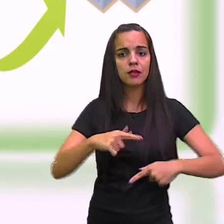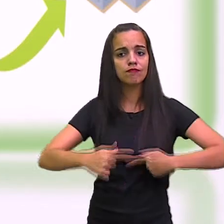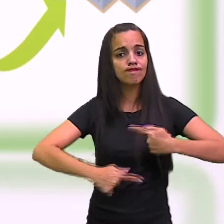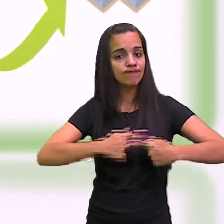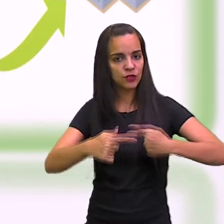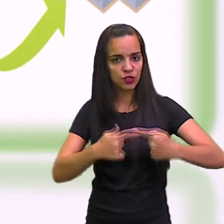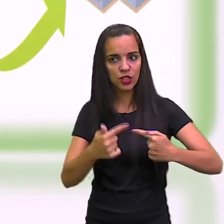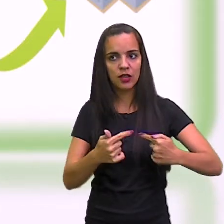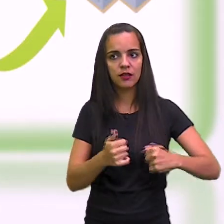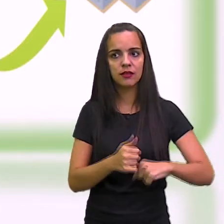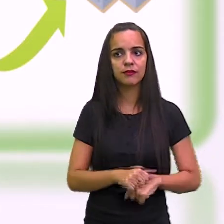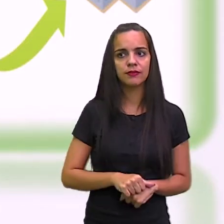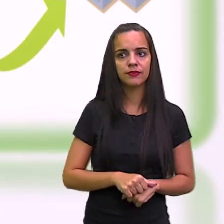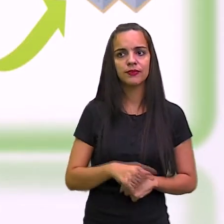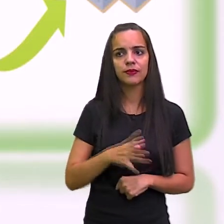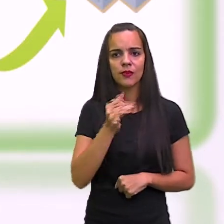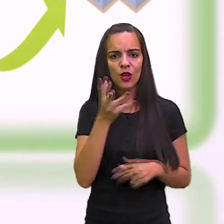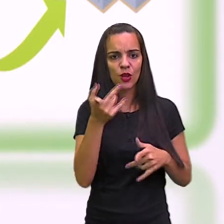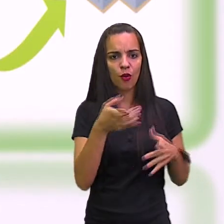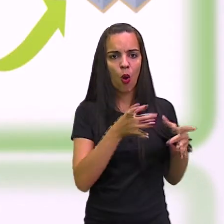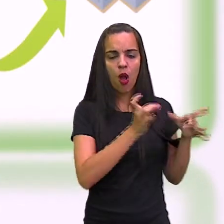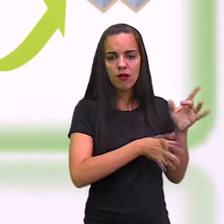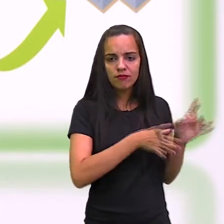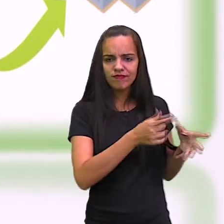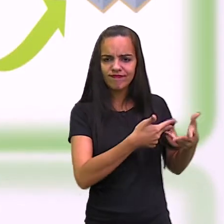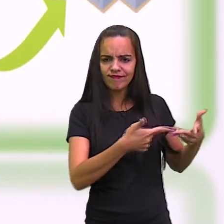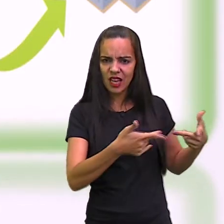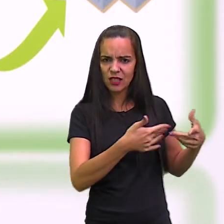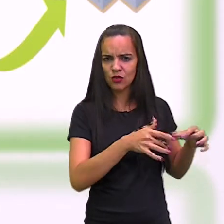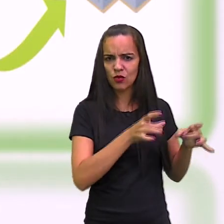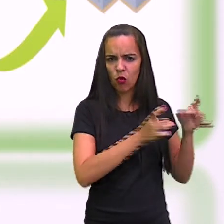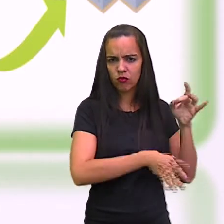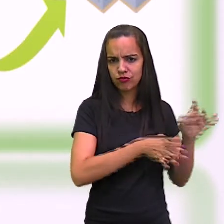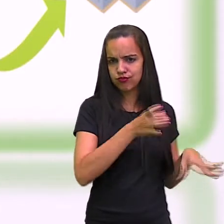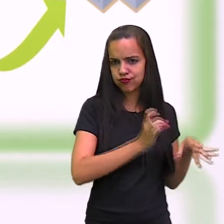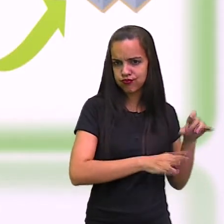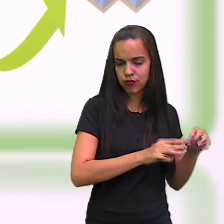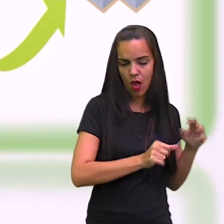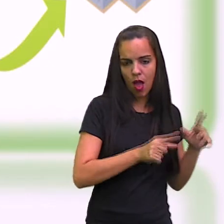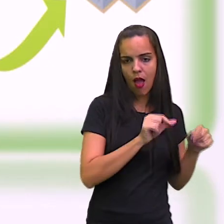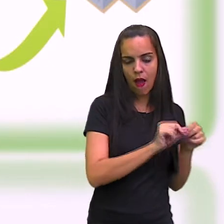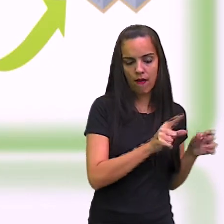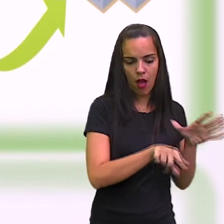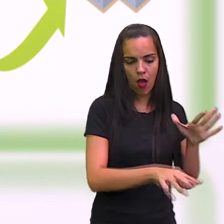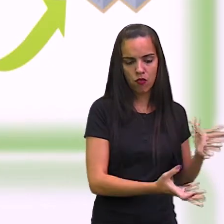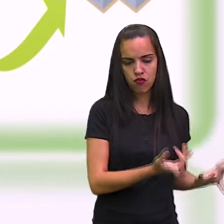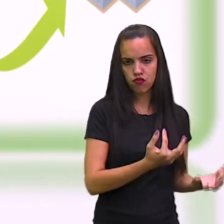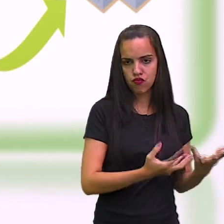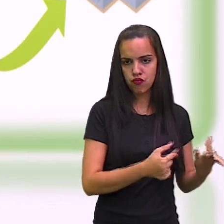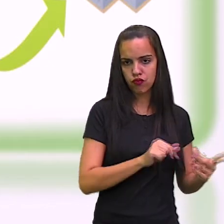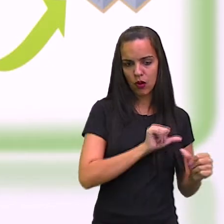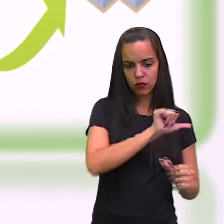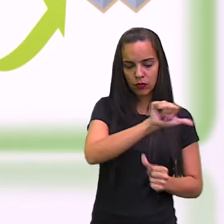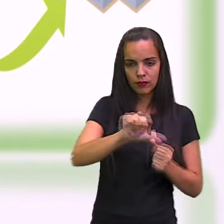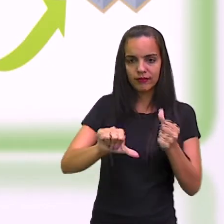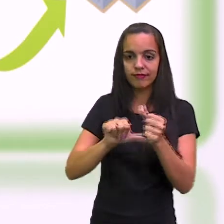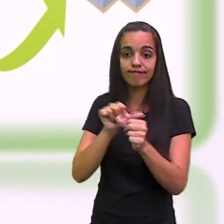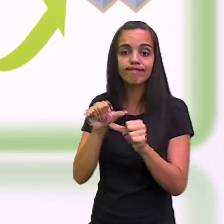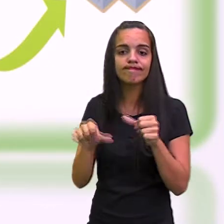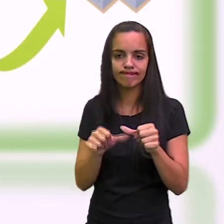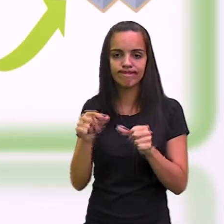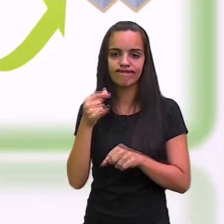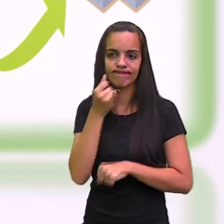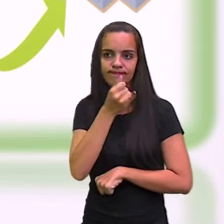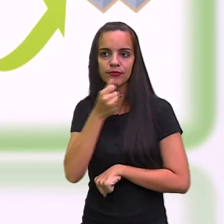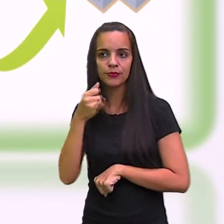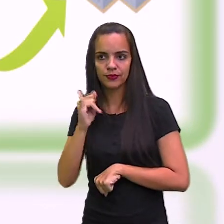fósseis, apesar de estes serem derivados do ramo vegetal e mineral, como nos casos do